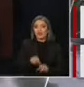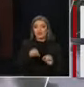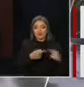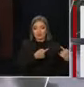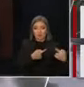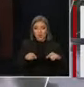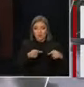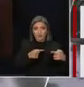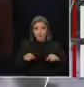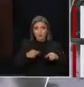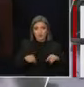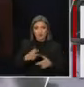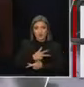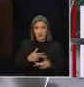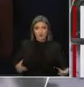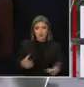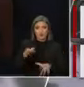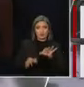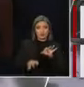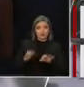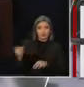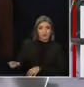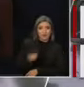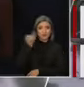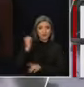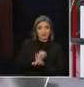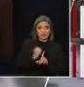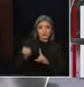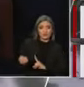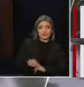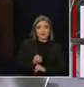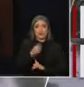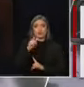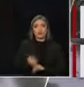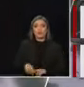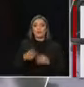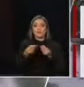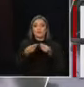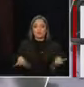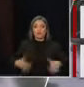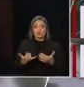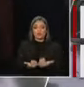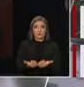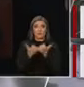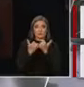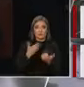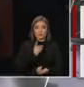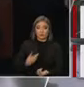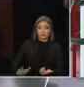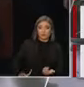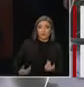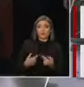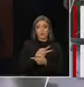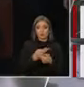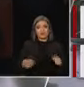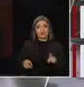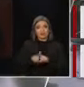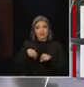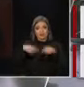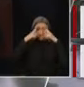maior relevância social, como aquele capaz de atingir o patrimônio público ou bens que são atingidos com violência ou